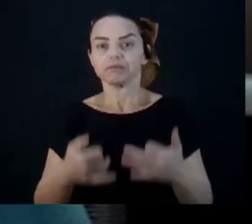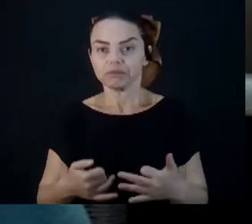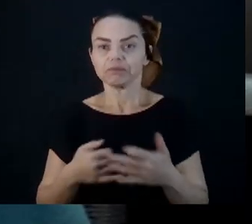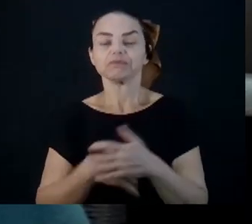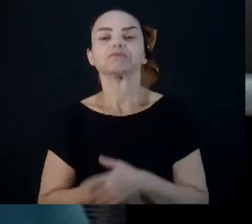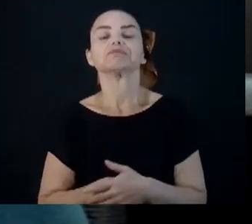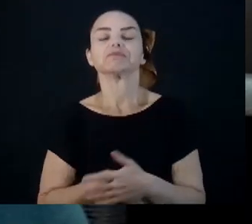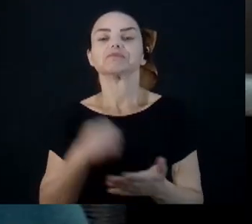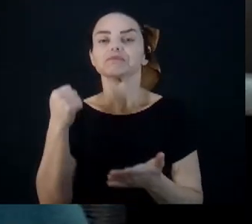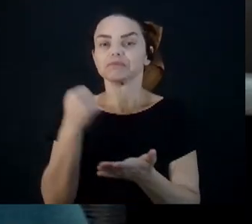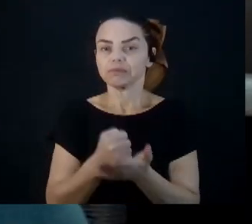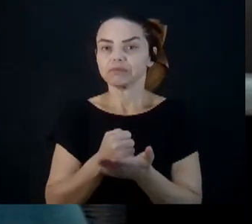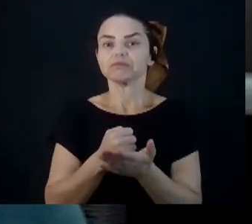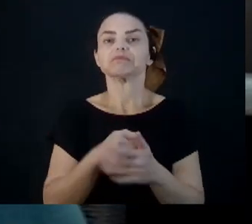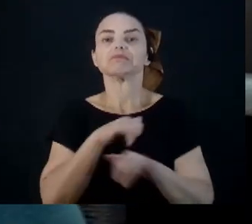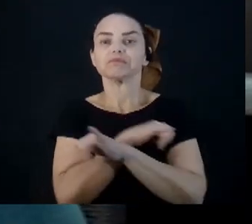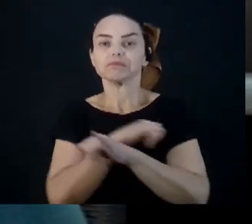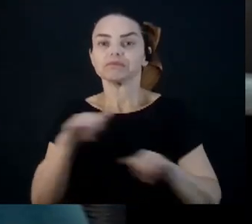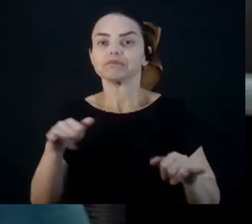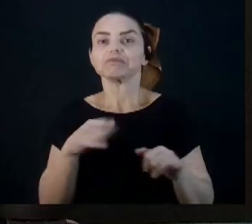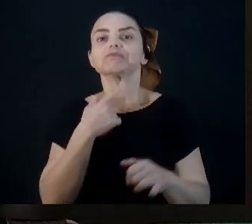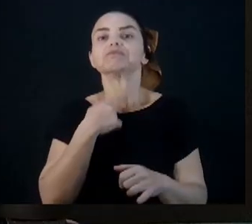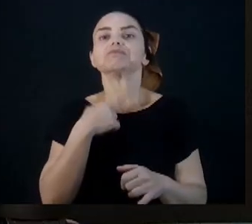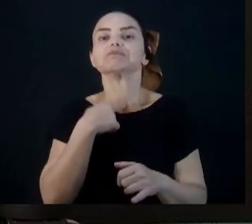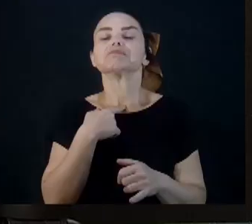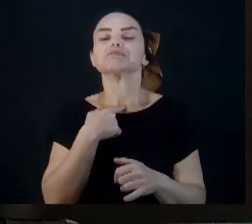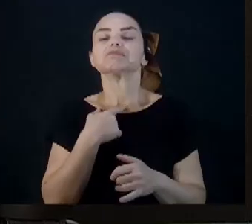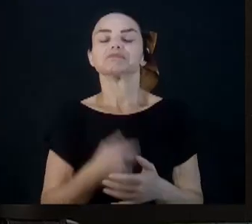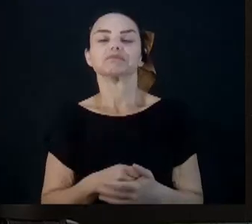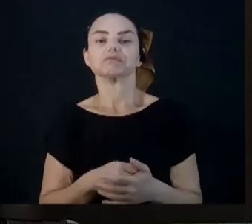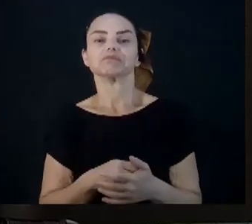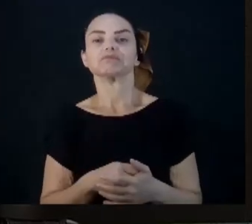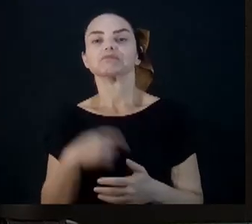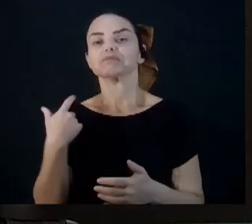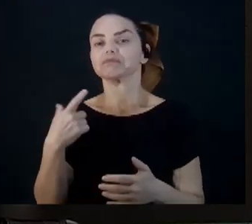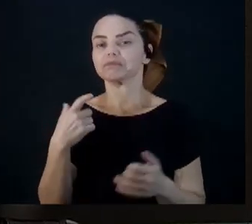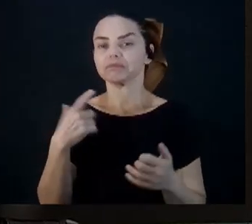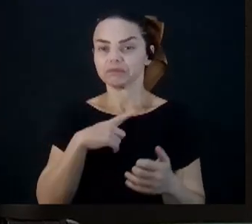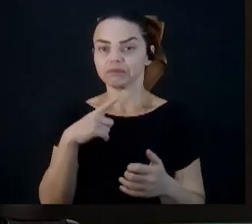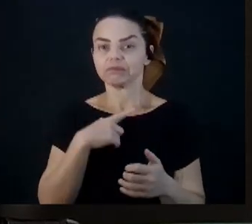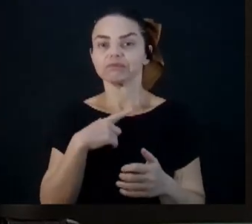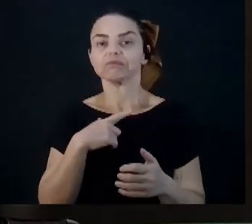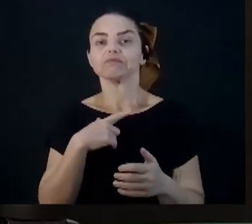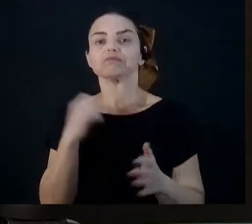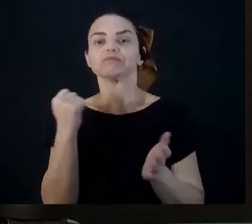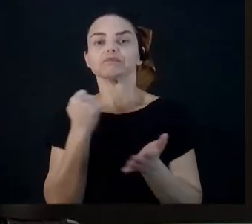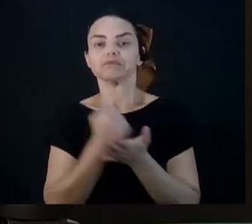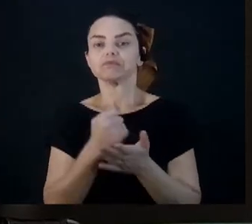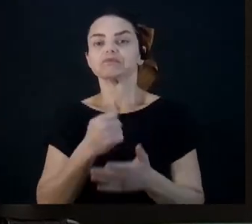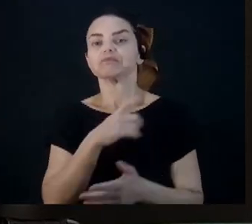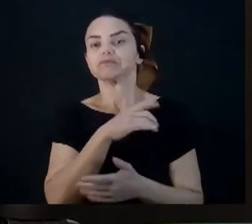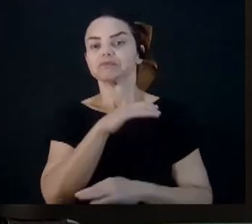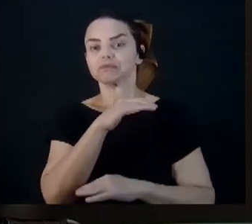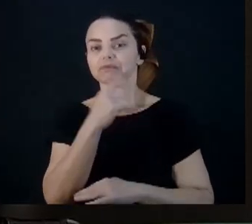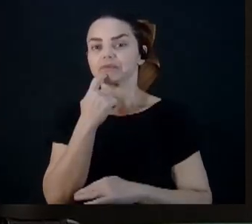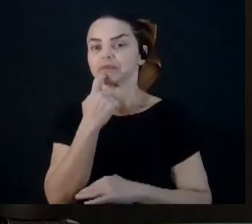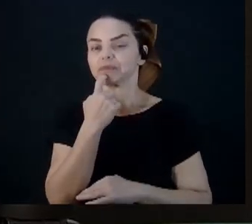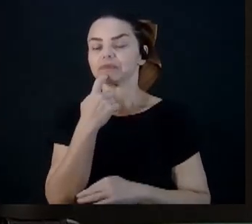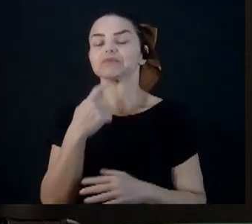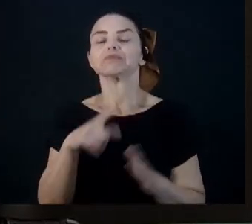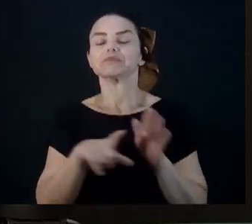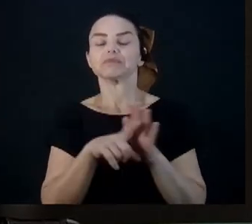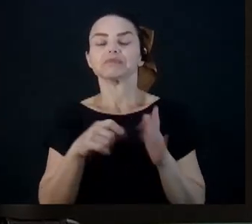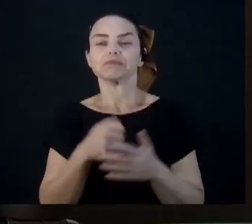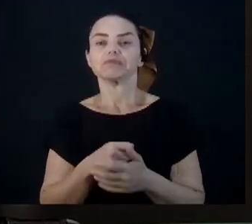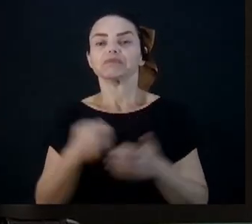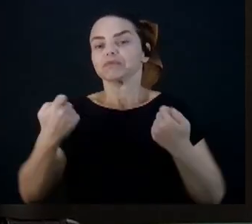essas declarações de vontade de naturalização deveriam ser registrados na Câmara. Então, na própria lei, eles falam da